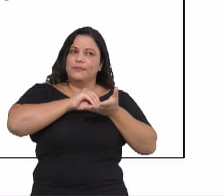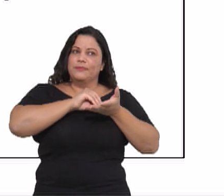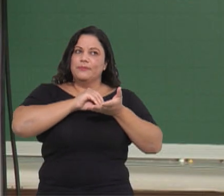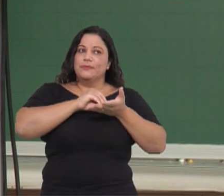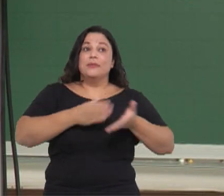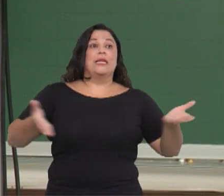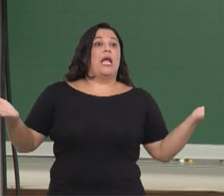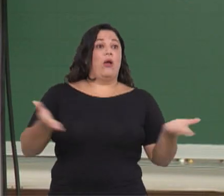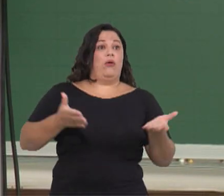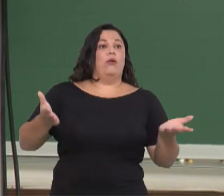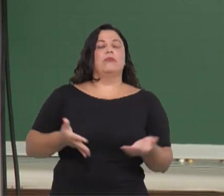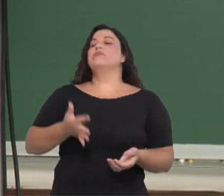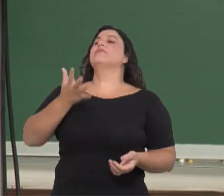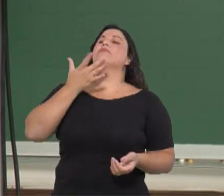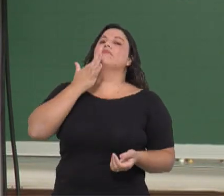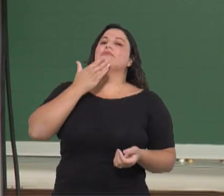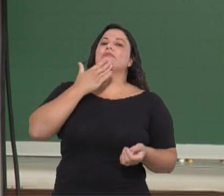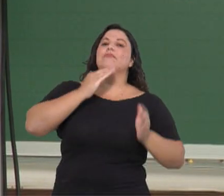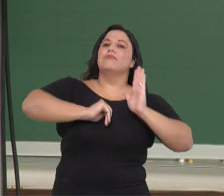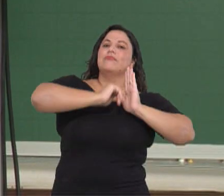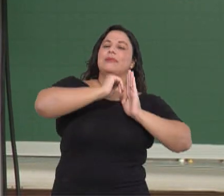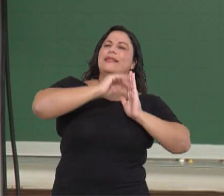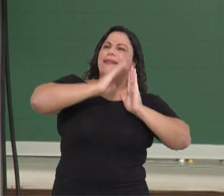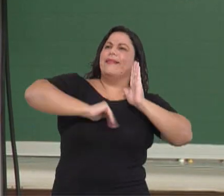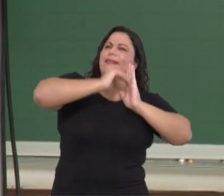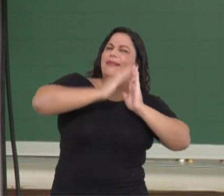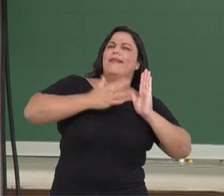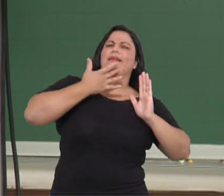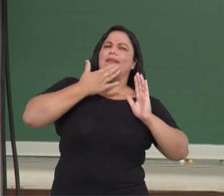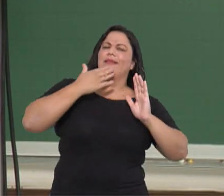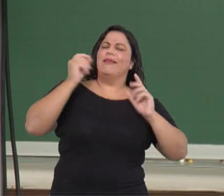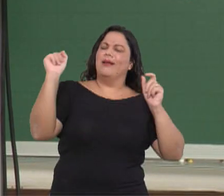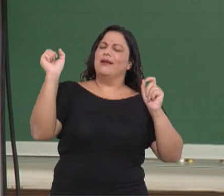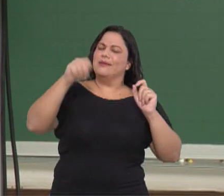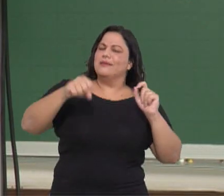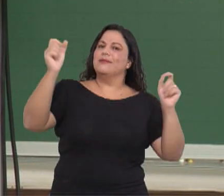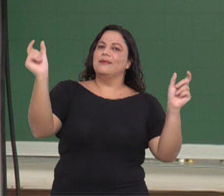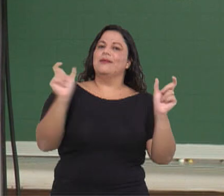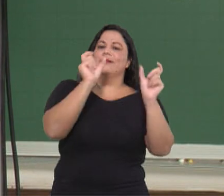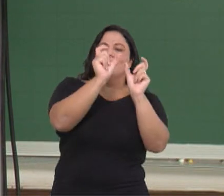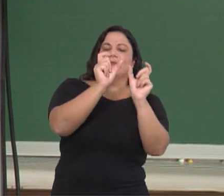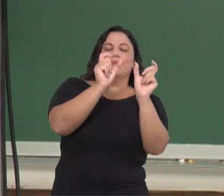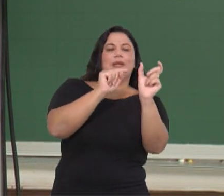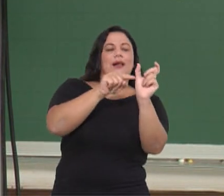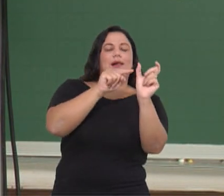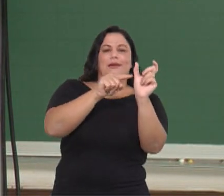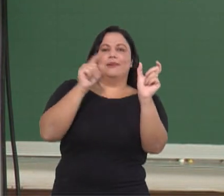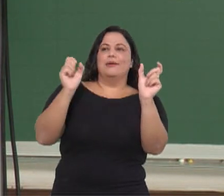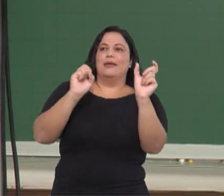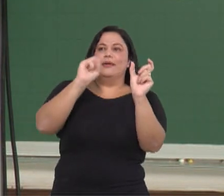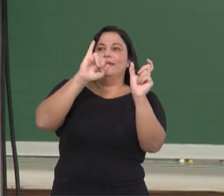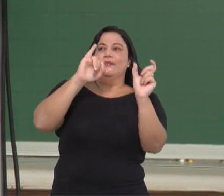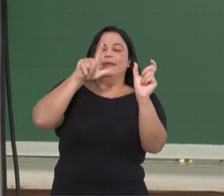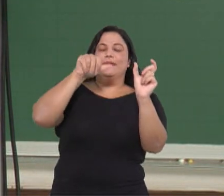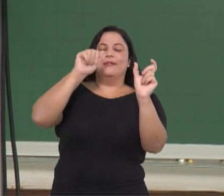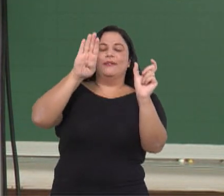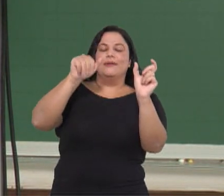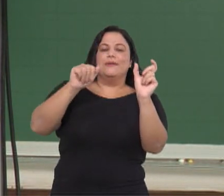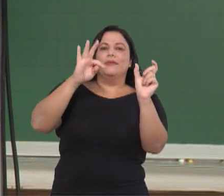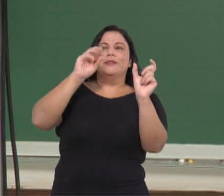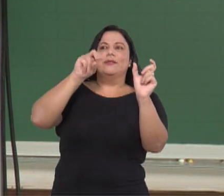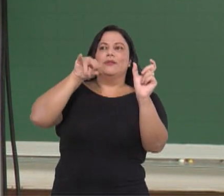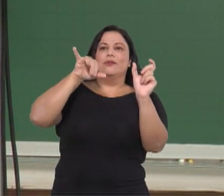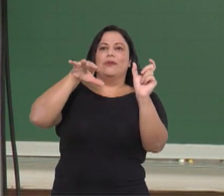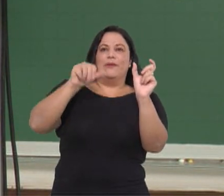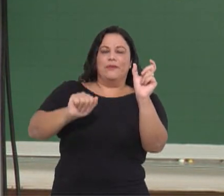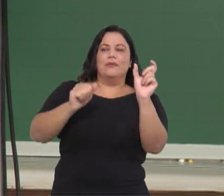vai pintar as palavras que possuem a mesma sílaba tônica de uma cor. Então, você vai ter 3